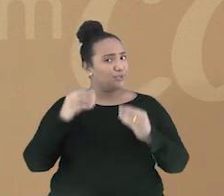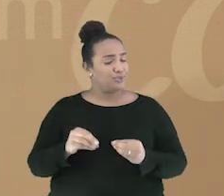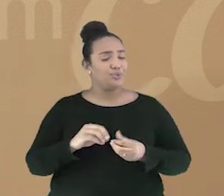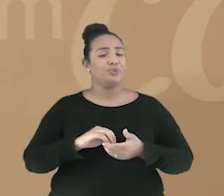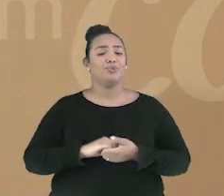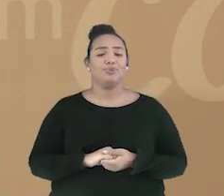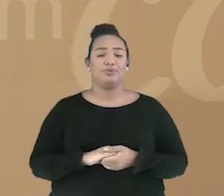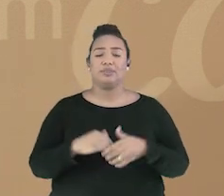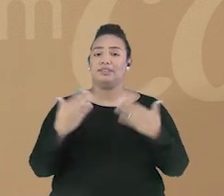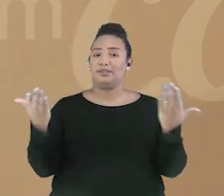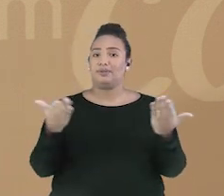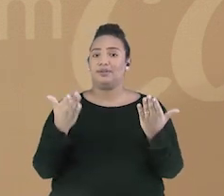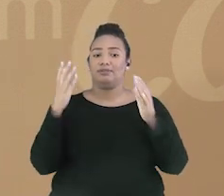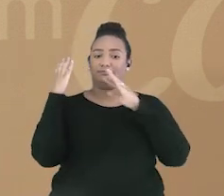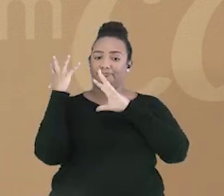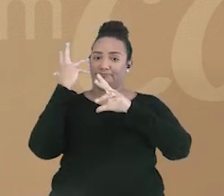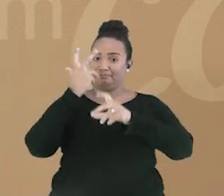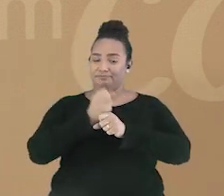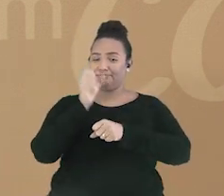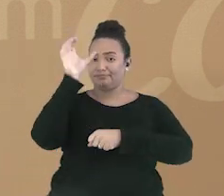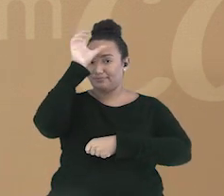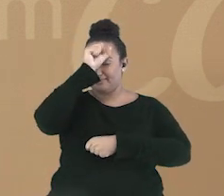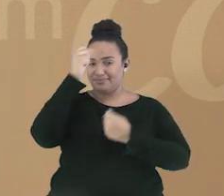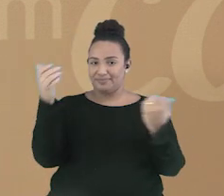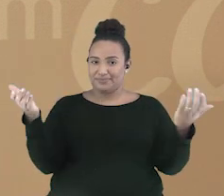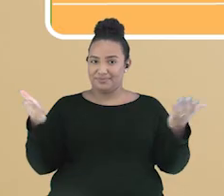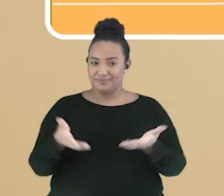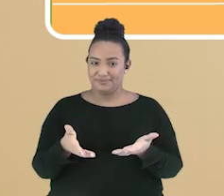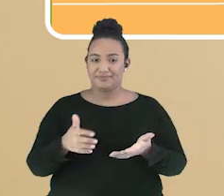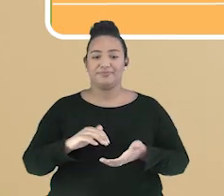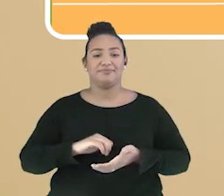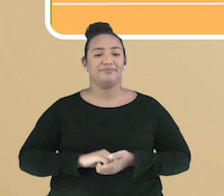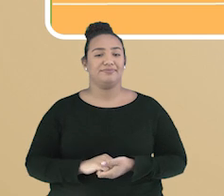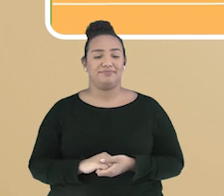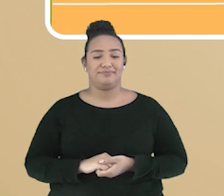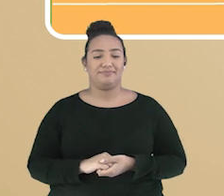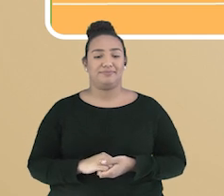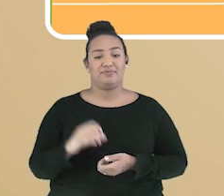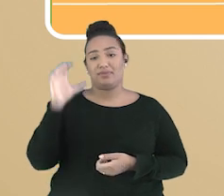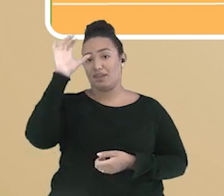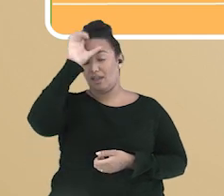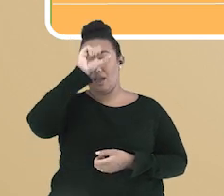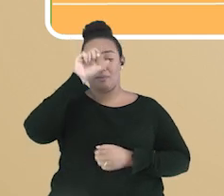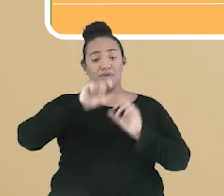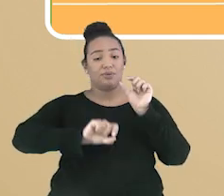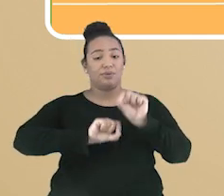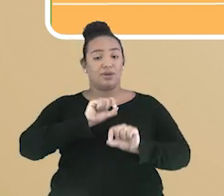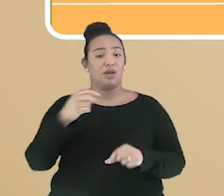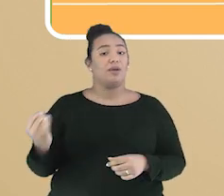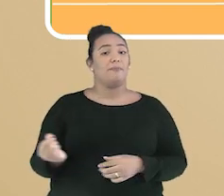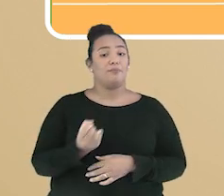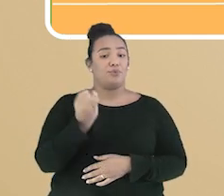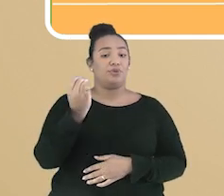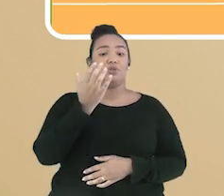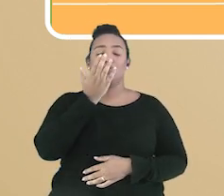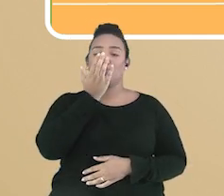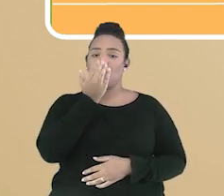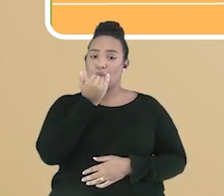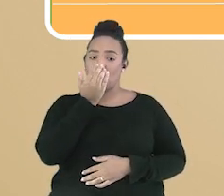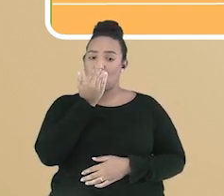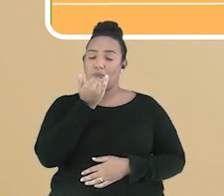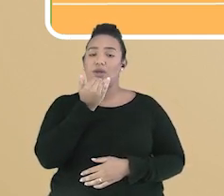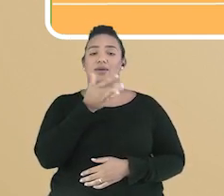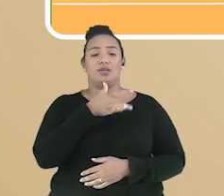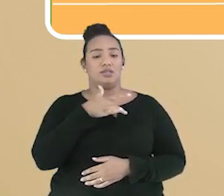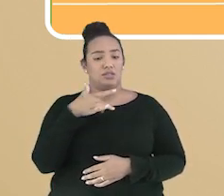vamos recapitular o que vimos até agora. Vimos o quanto é importante alimentar-se de forma